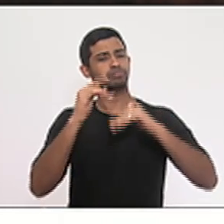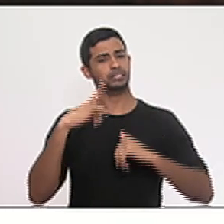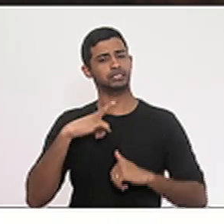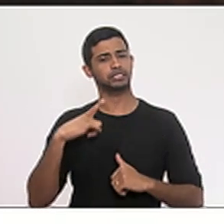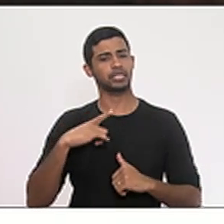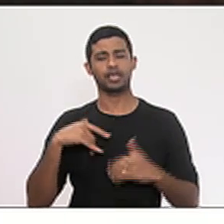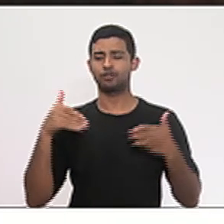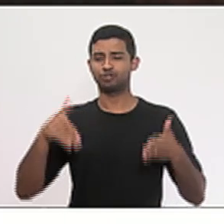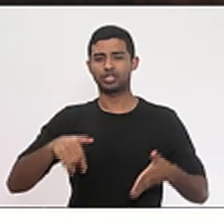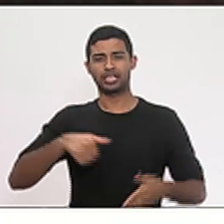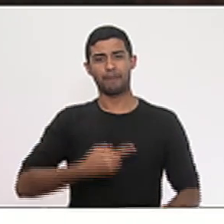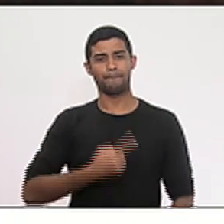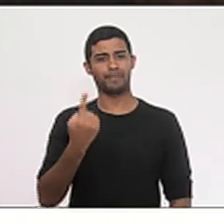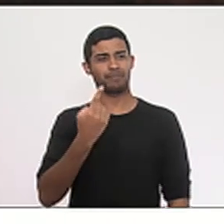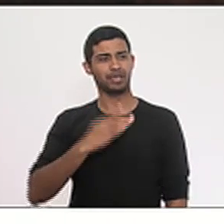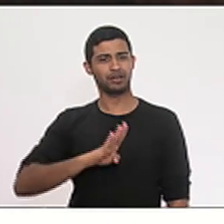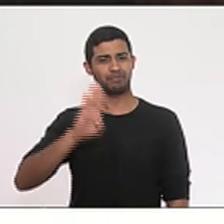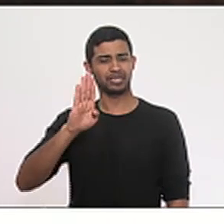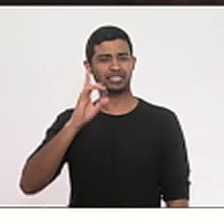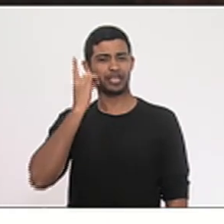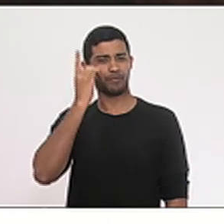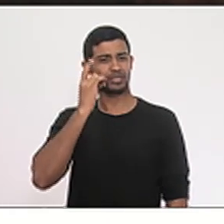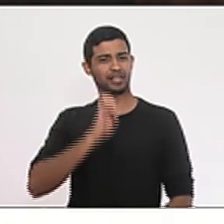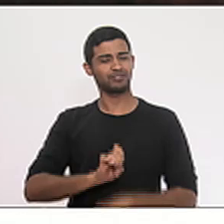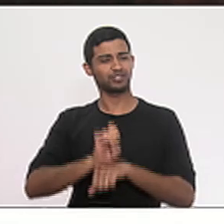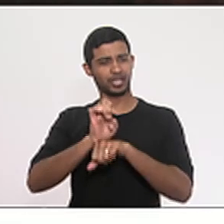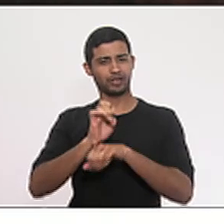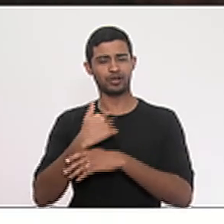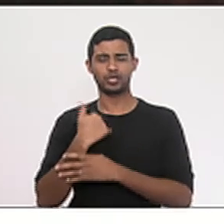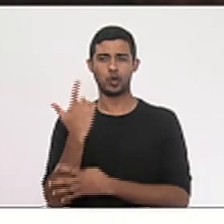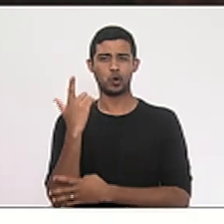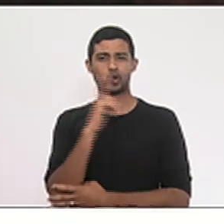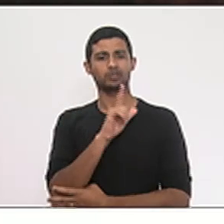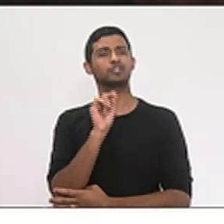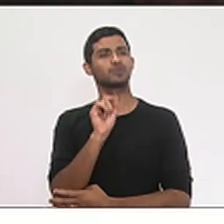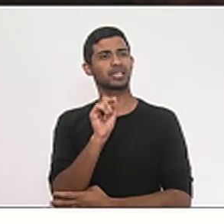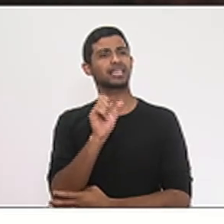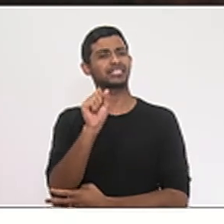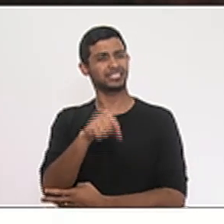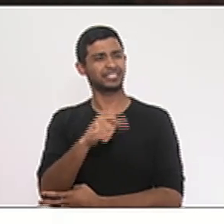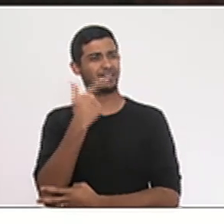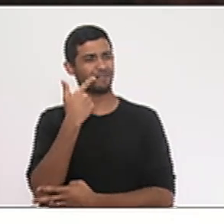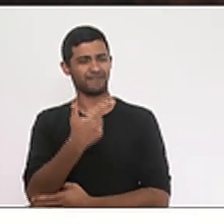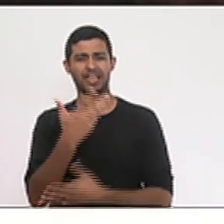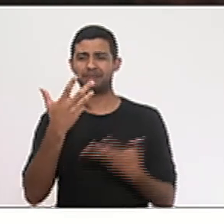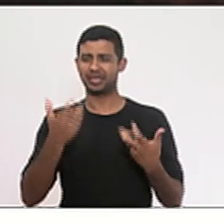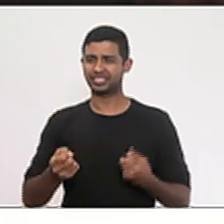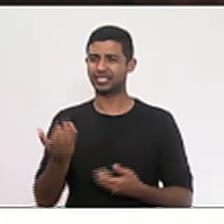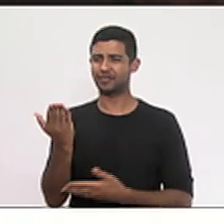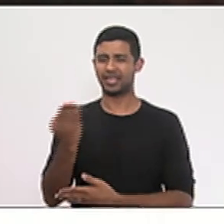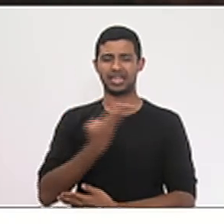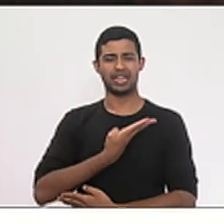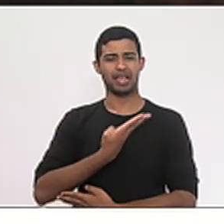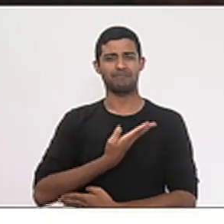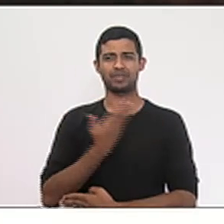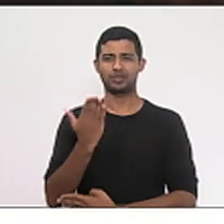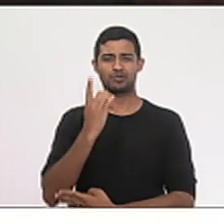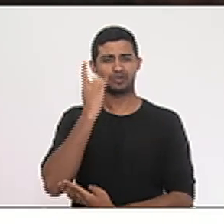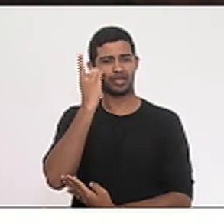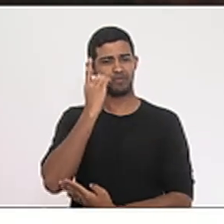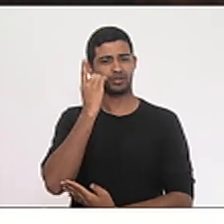cheguei aqui no meu primeiro mandato como deputado estadual e tive a oportunidade, sim, de ser acolhido por esse grande amigo,